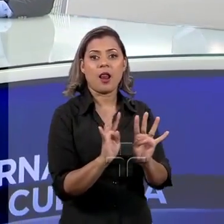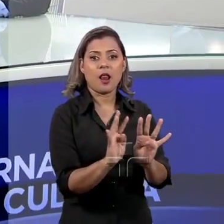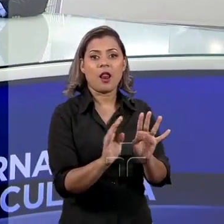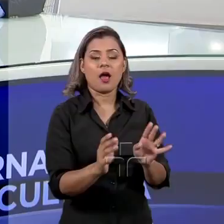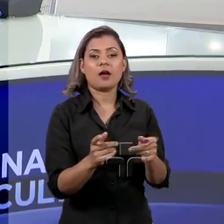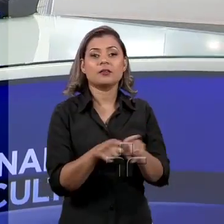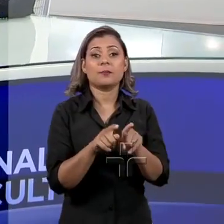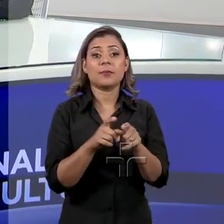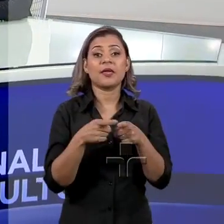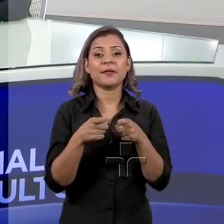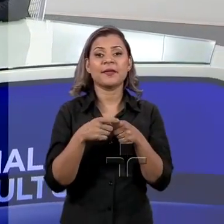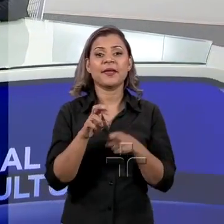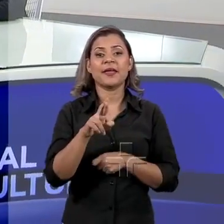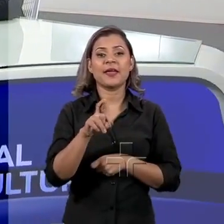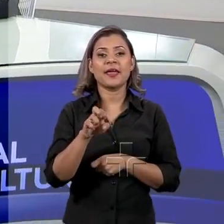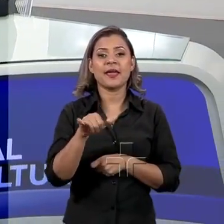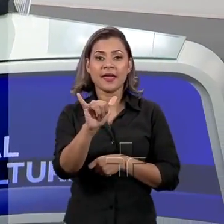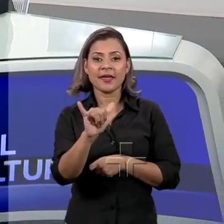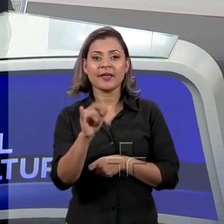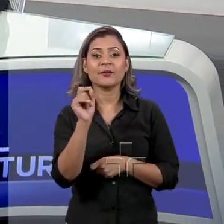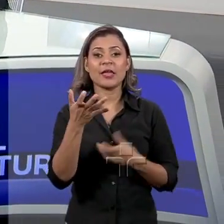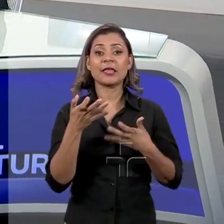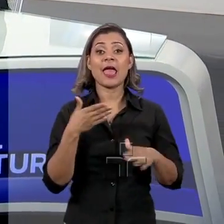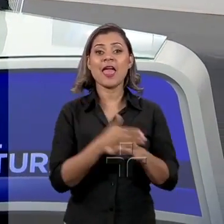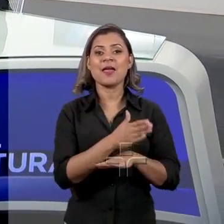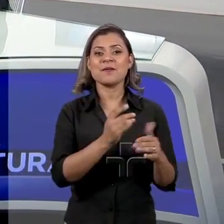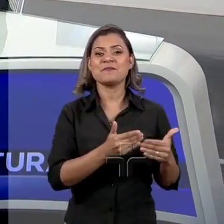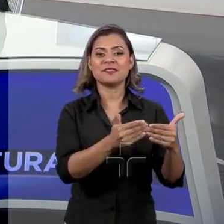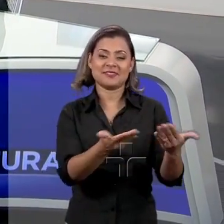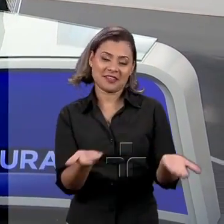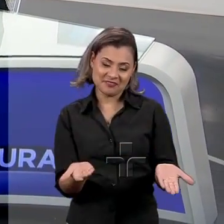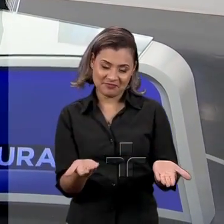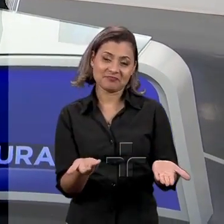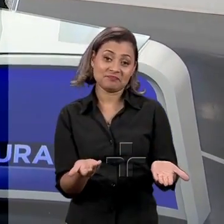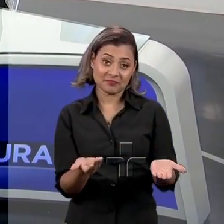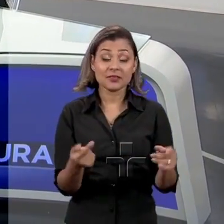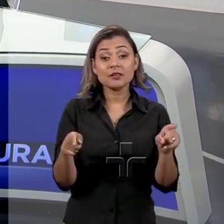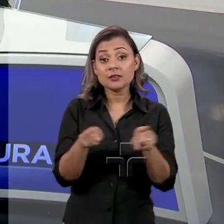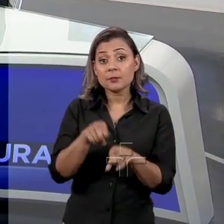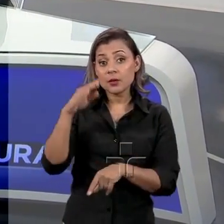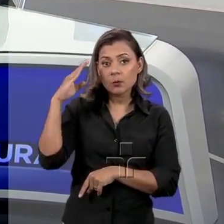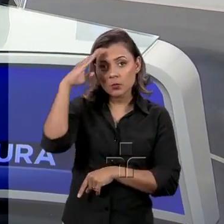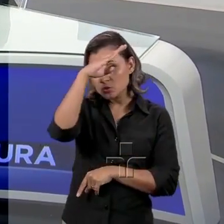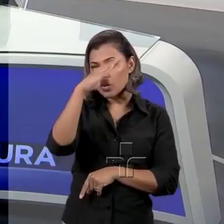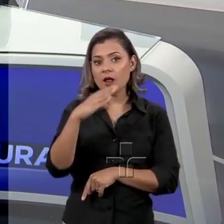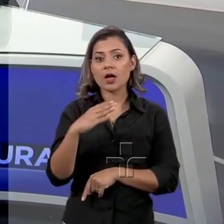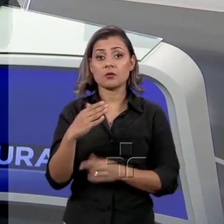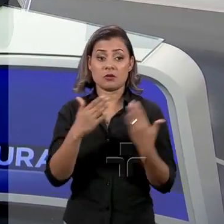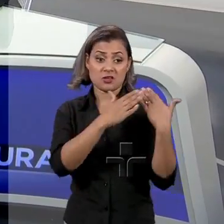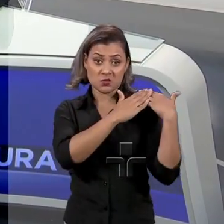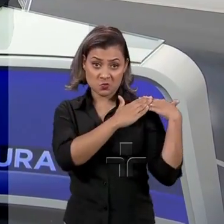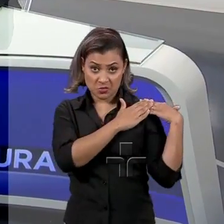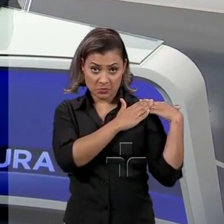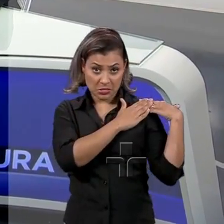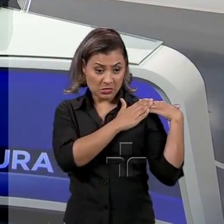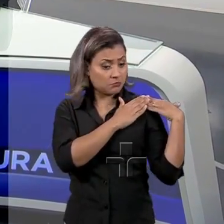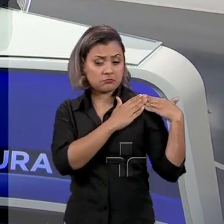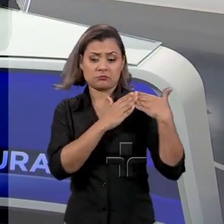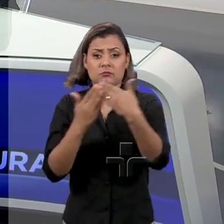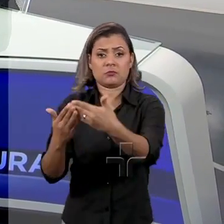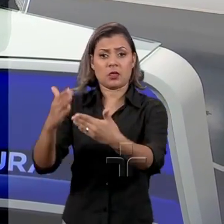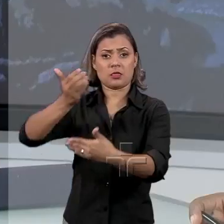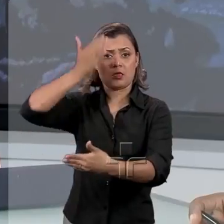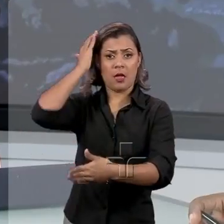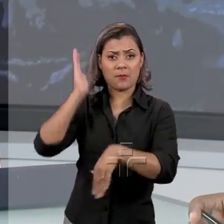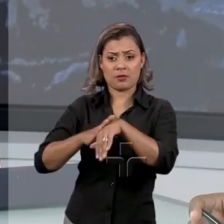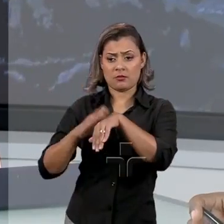Dr. Ray tentando um cargo no ministério, tem o Jair Bolsonaro jogando a responsabilidade para o Michel Temer em